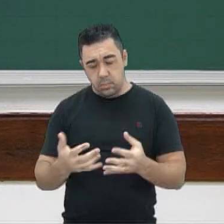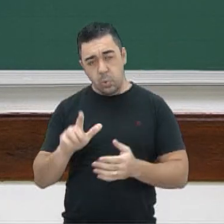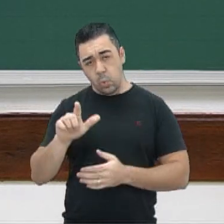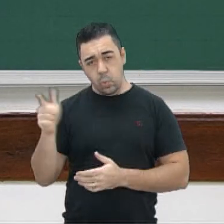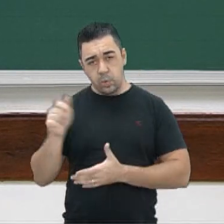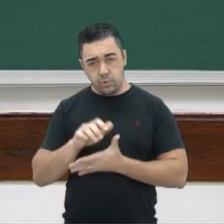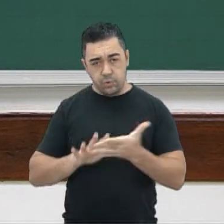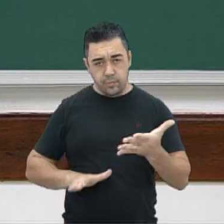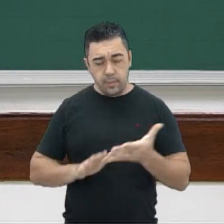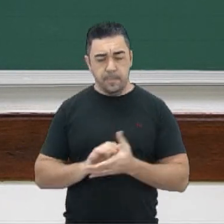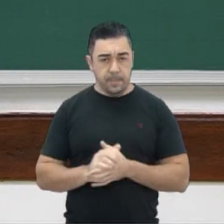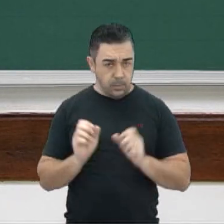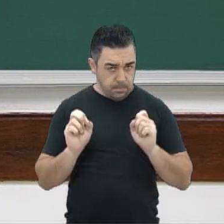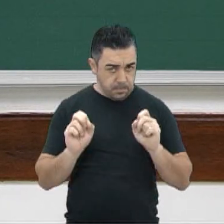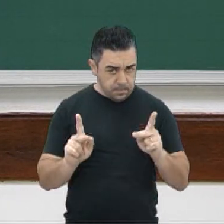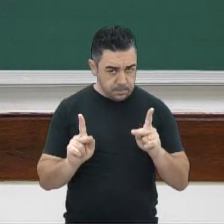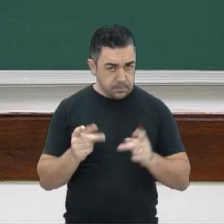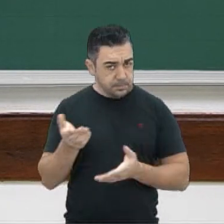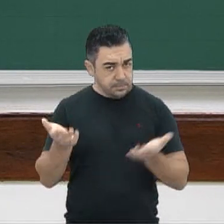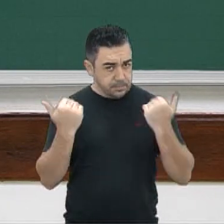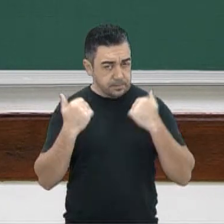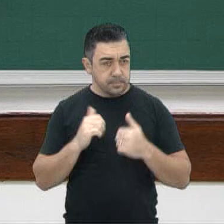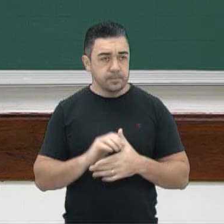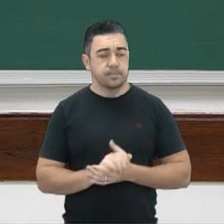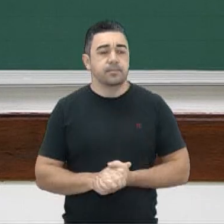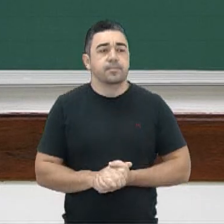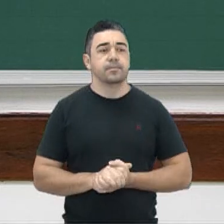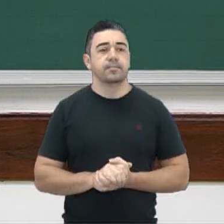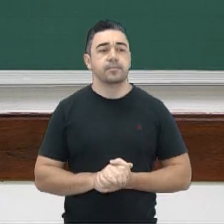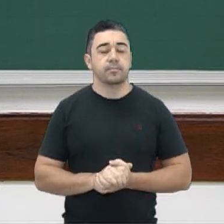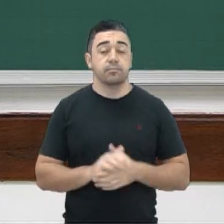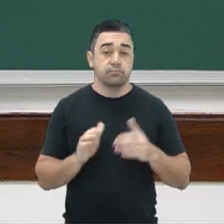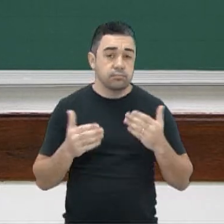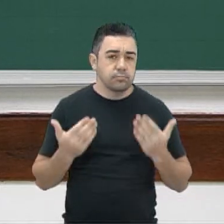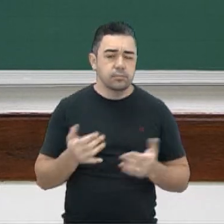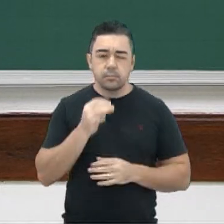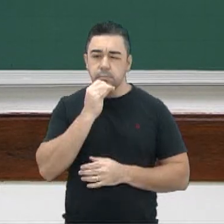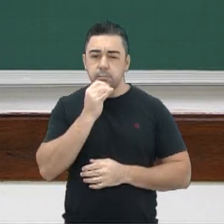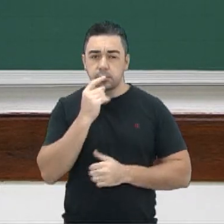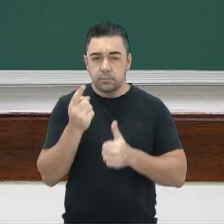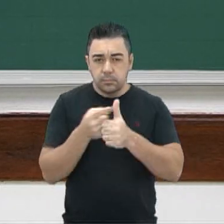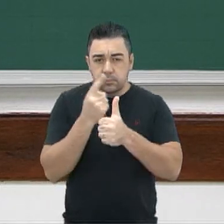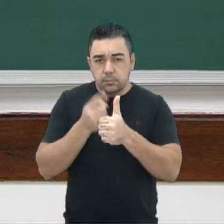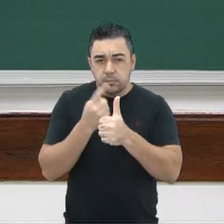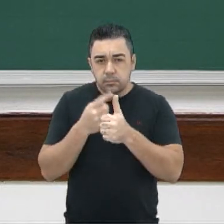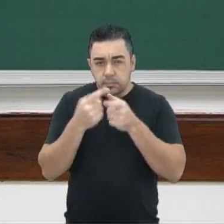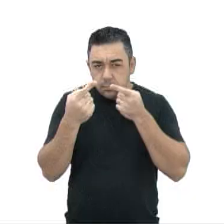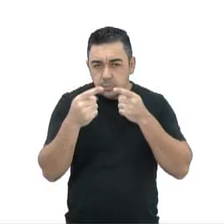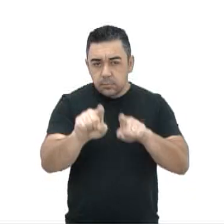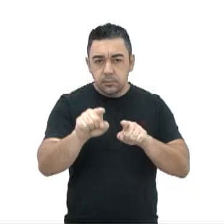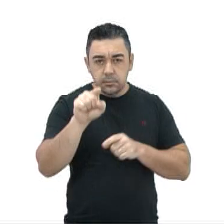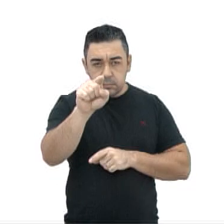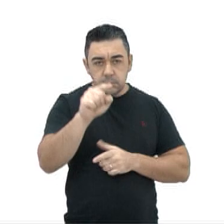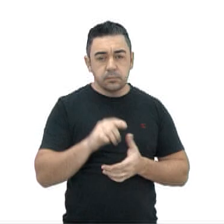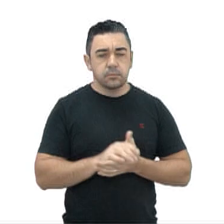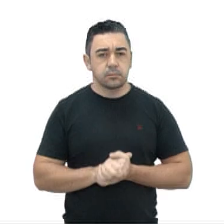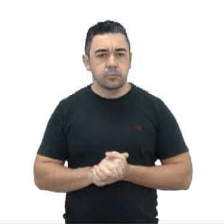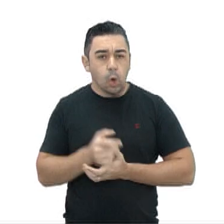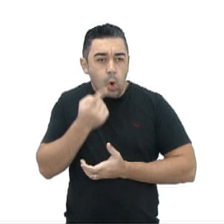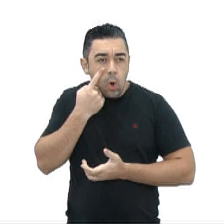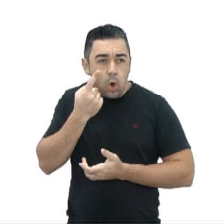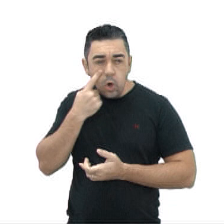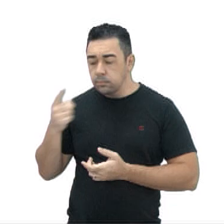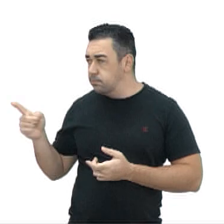outros exercícios, ok? Vamos lá? Então, meu primeiro desafio para vocês. Então, olha